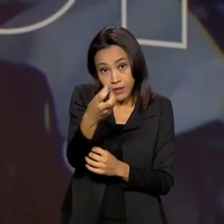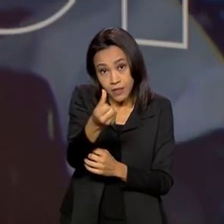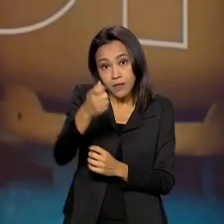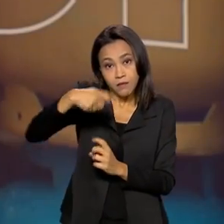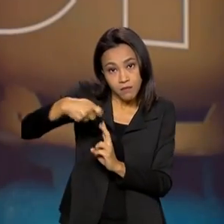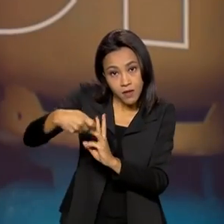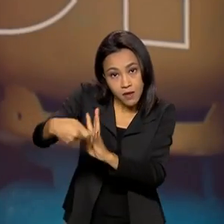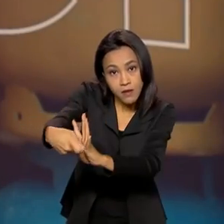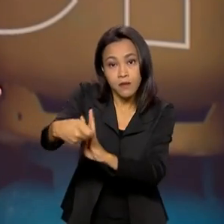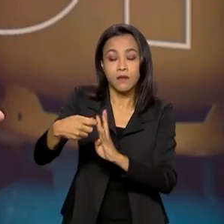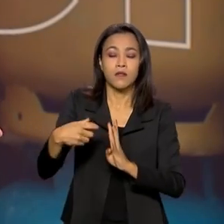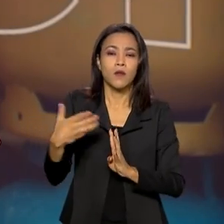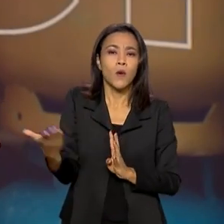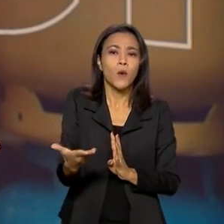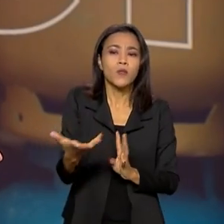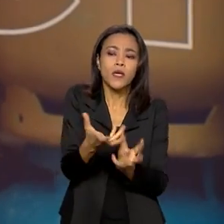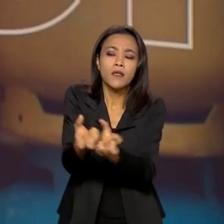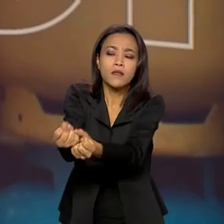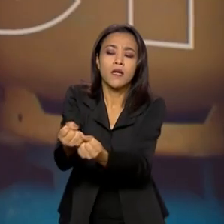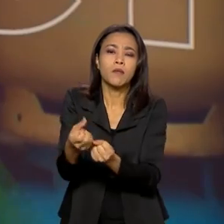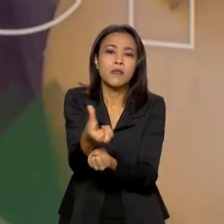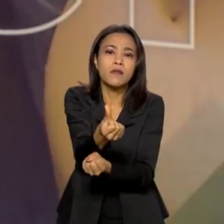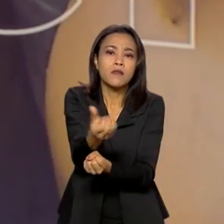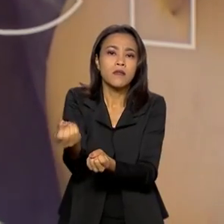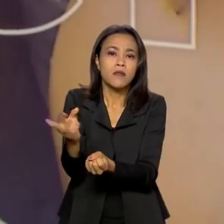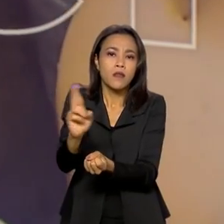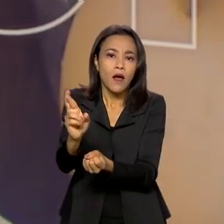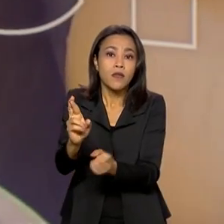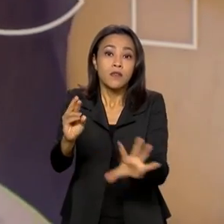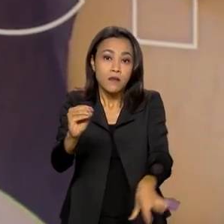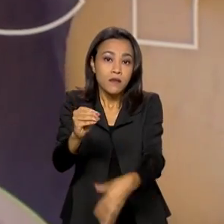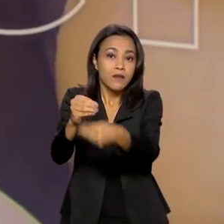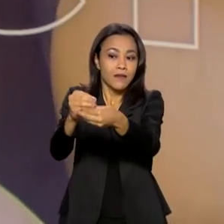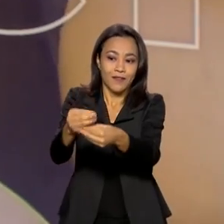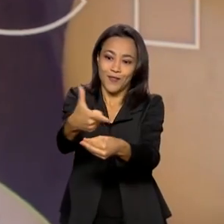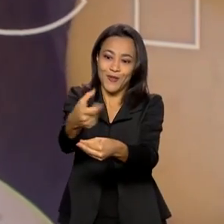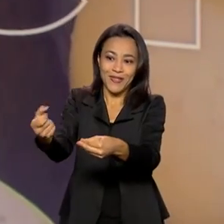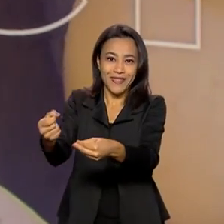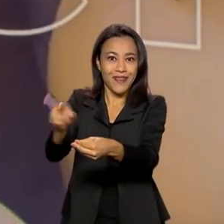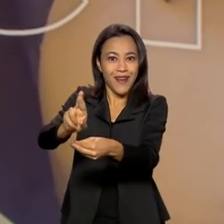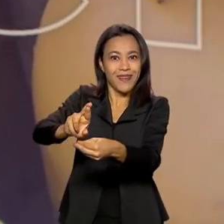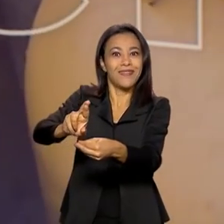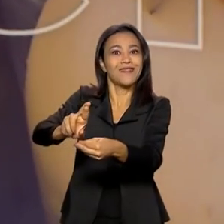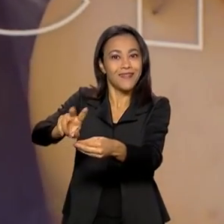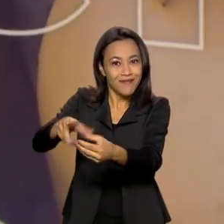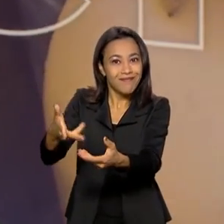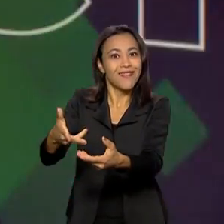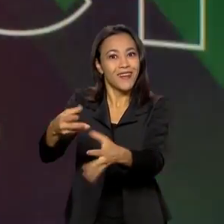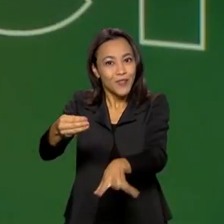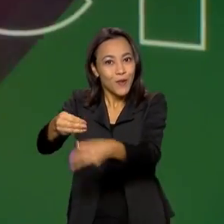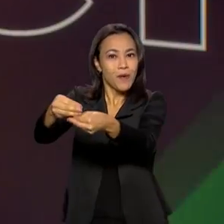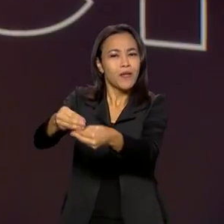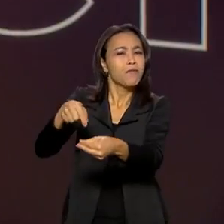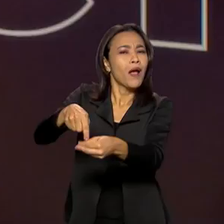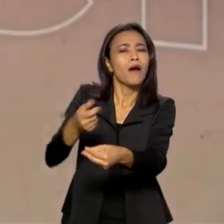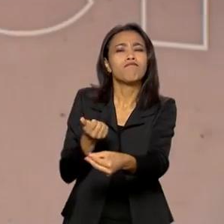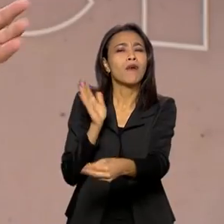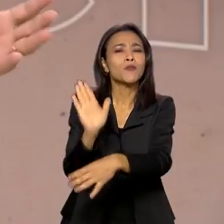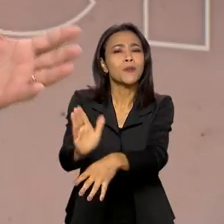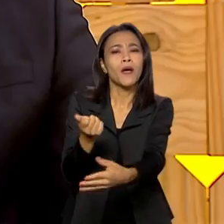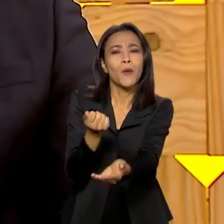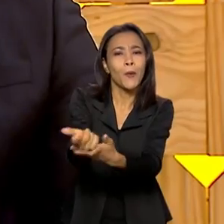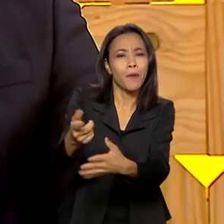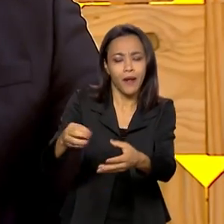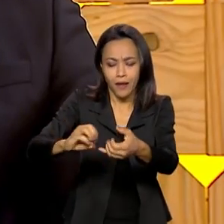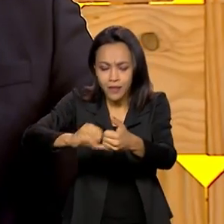recebe né hoje o mínimo de R 6$ 600 vai receber r$ 2 a mais para ajudar ali a comprar semente A